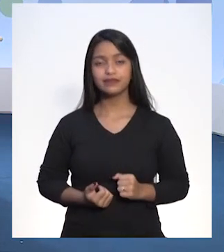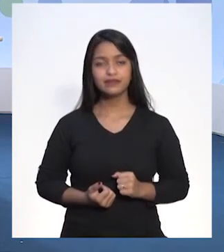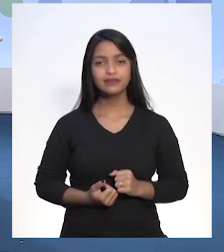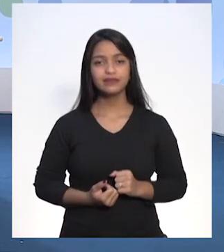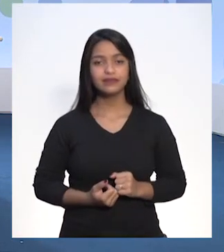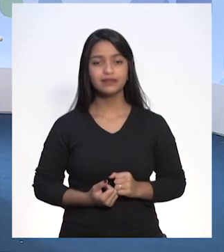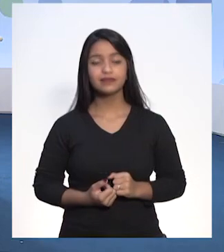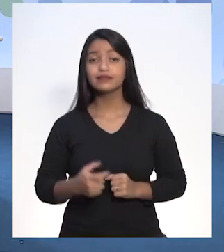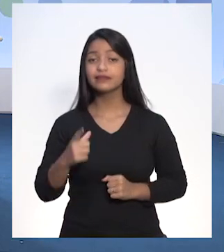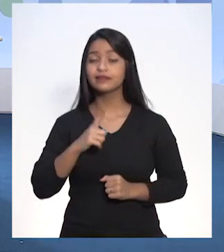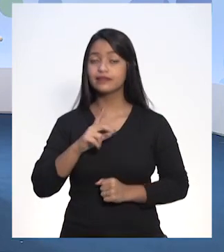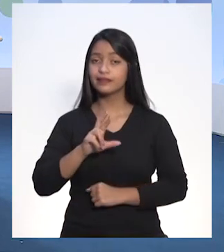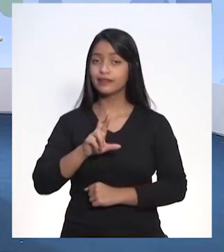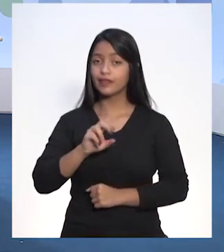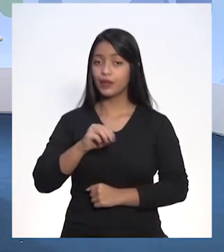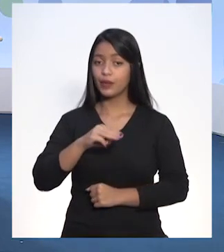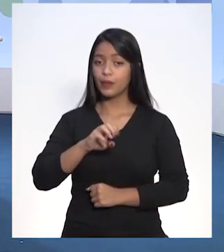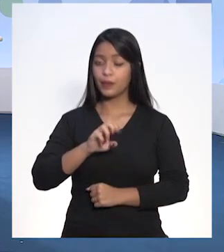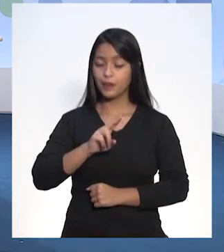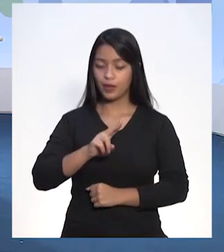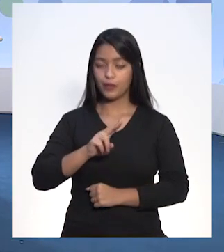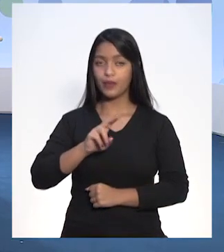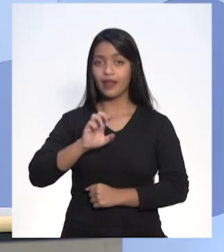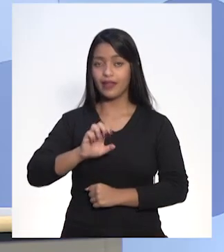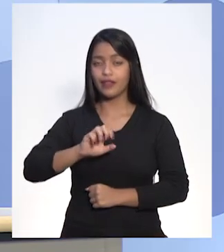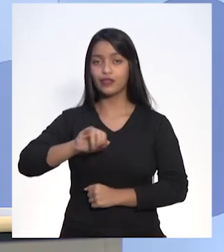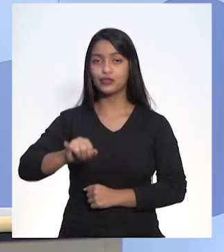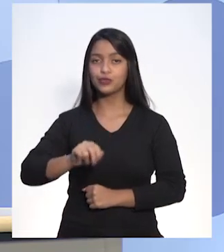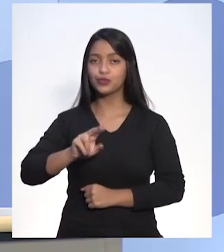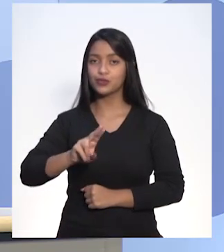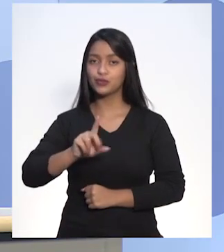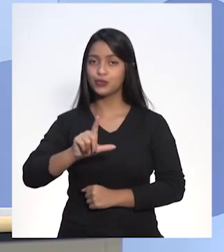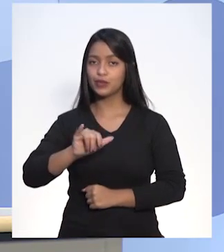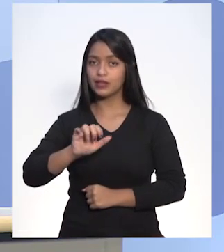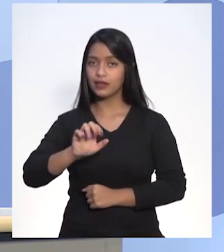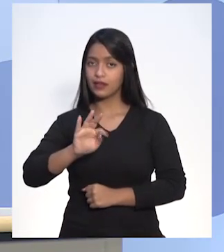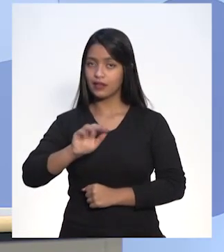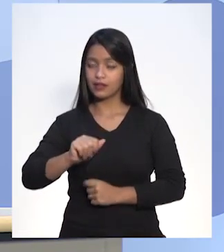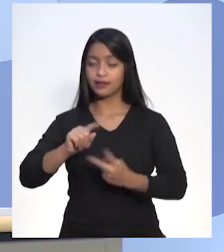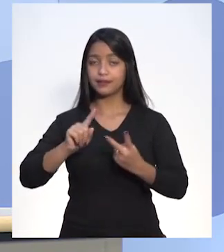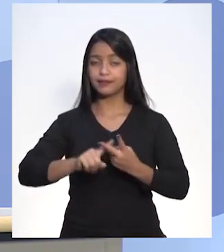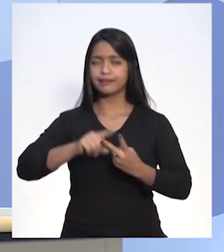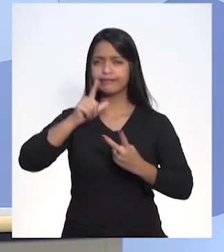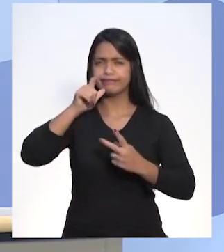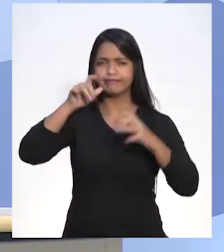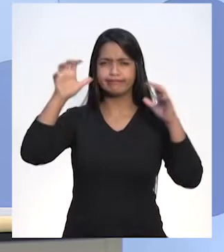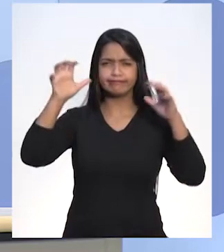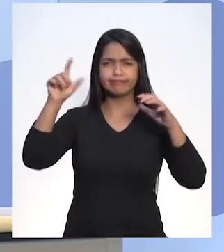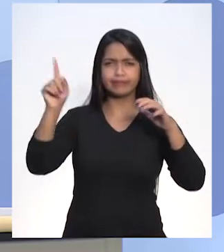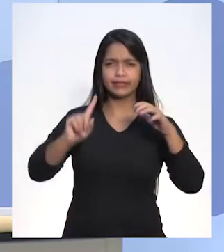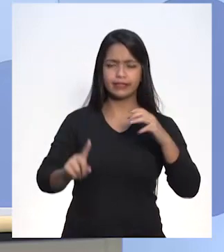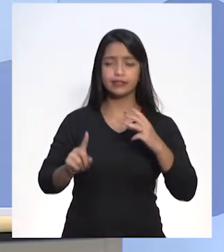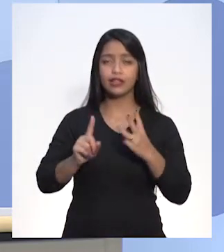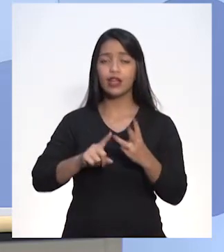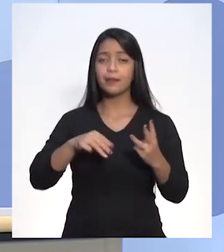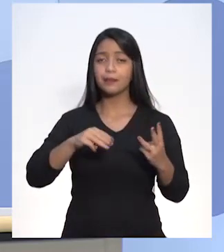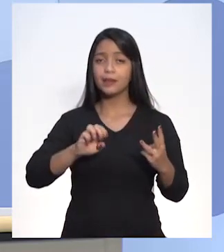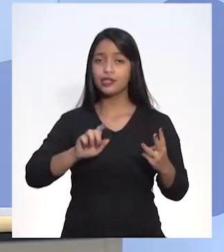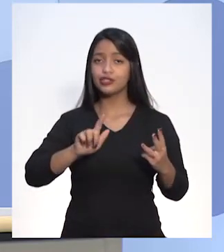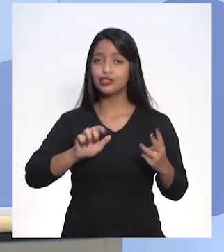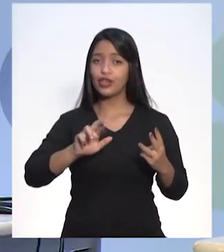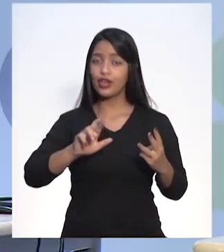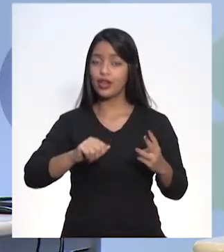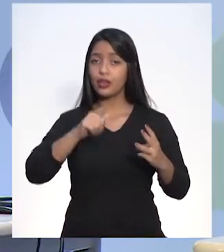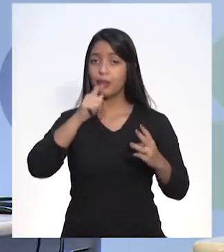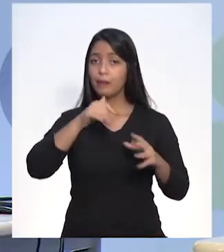essa linguagem um pouco mais rebuscada, que precisa de uma interpretação maior. Mas que você leia, que você busque,